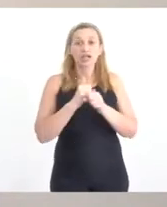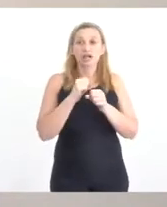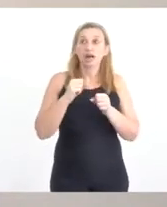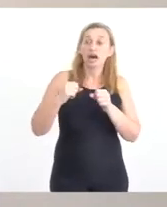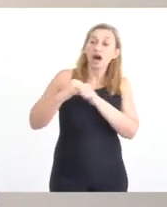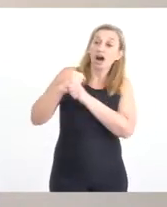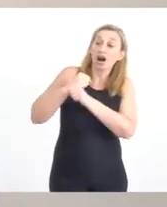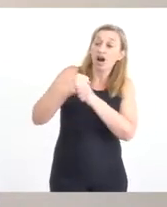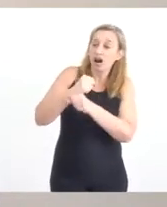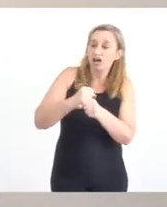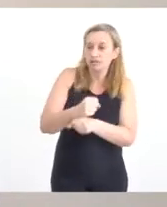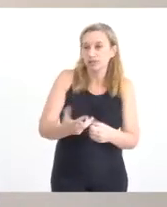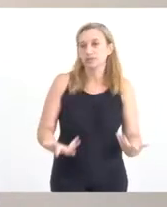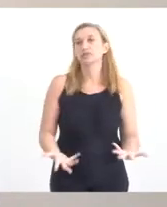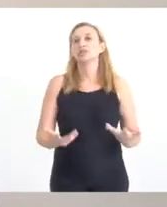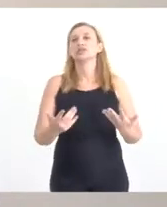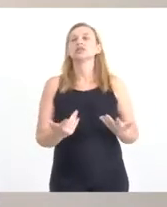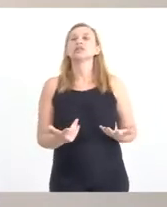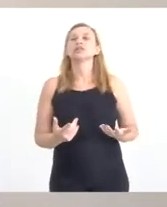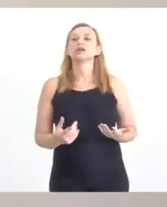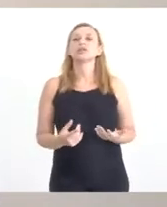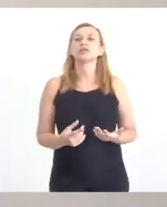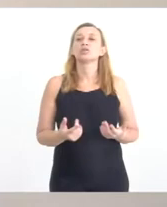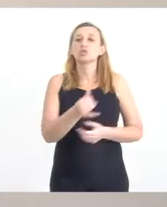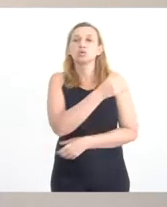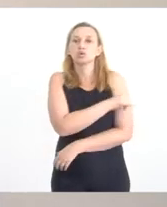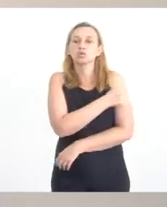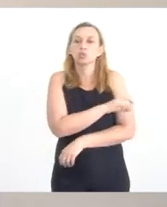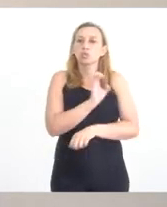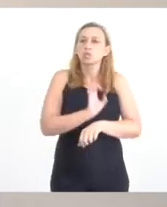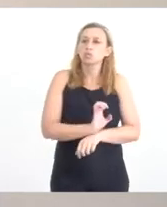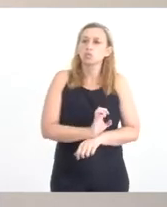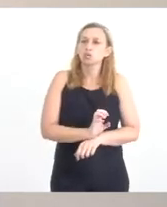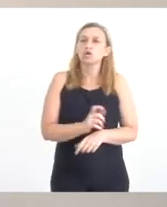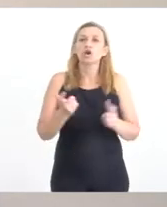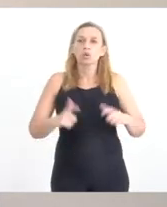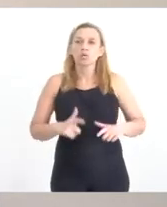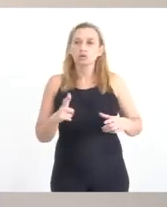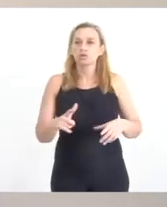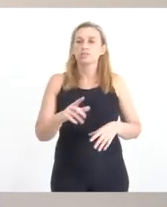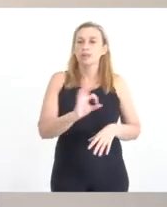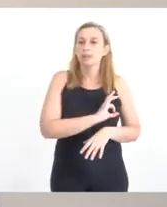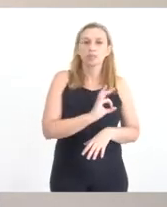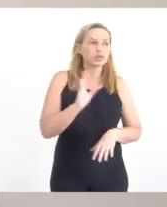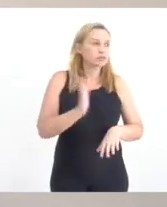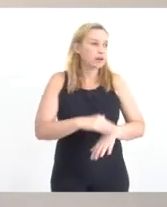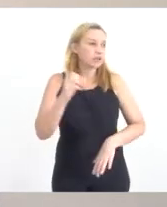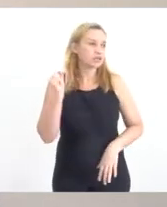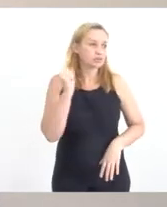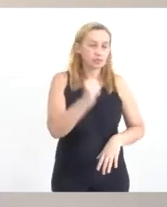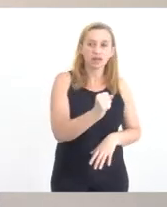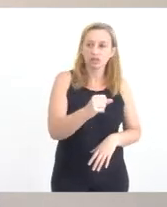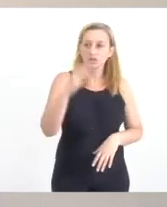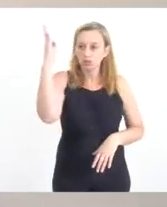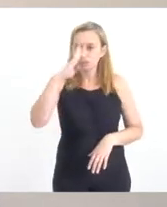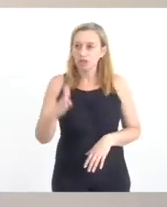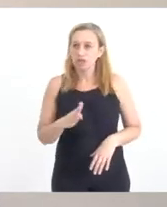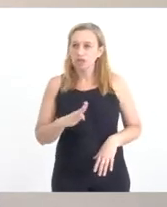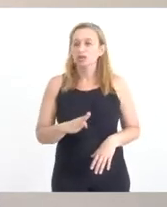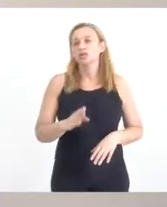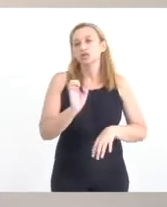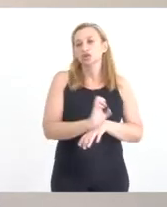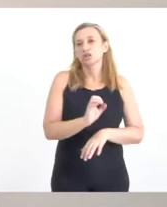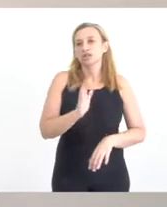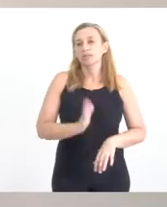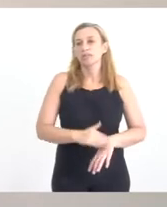décadas e que tornou o Rio de Janeiro o estado onde a polícia mais mata no Brasil e um dos